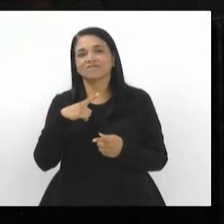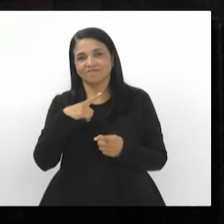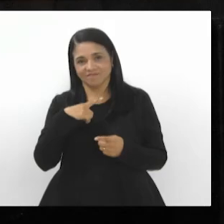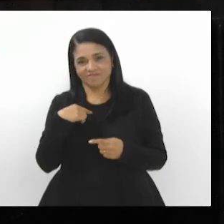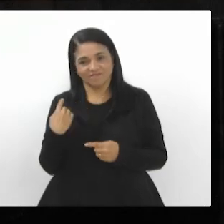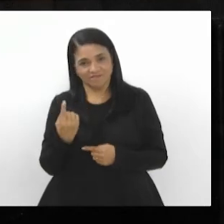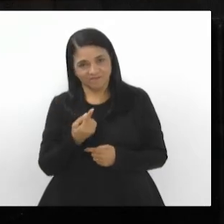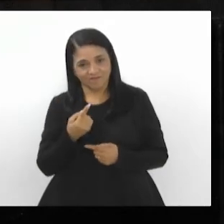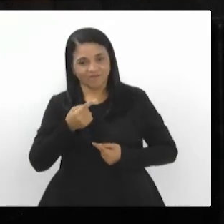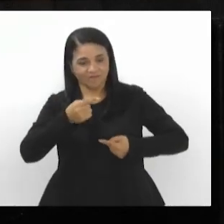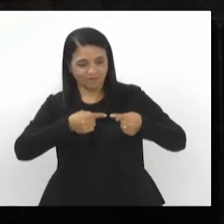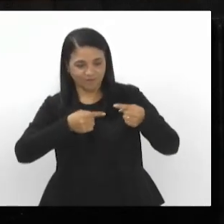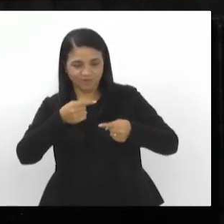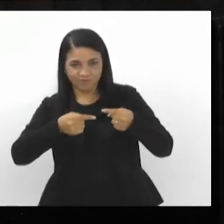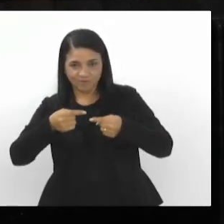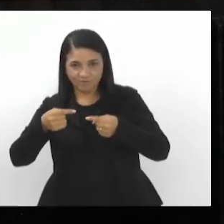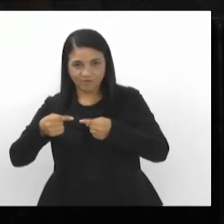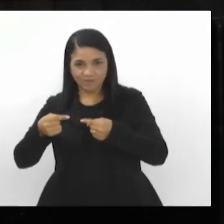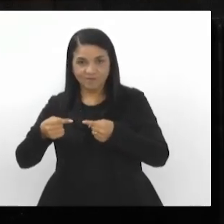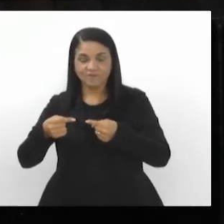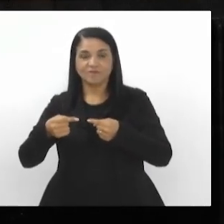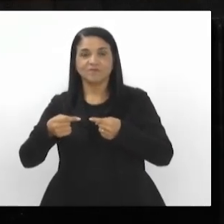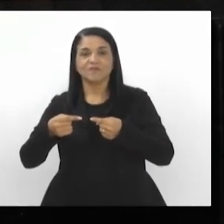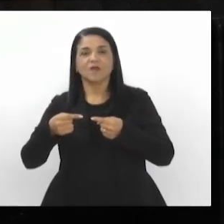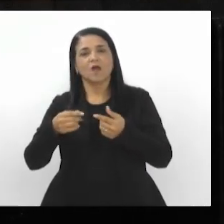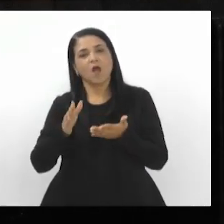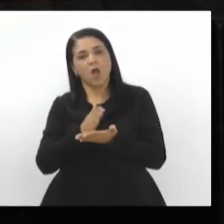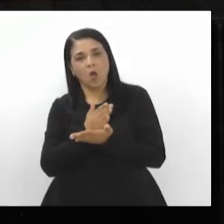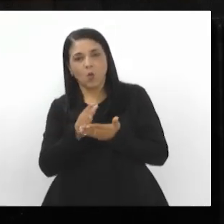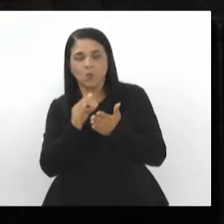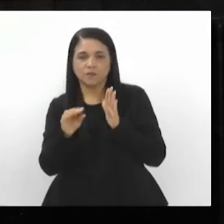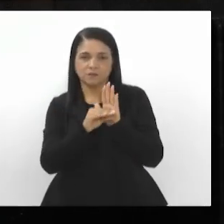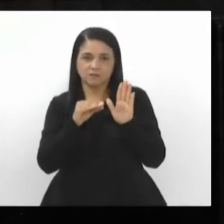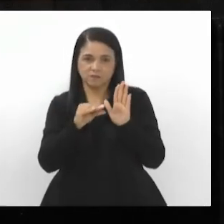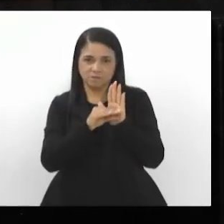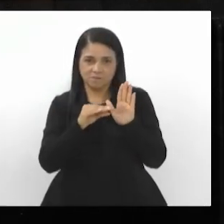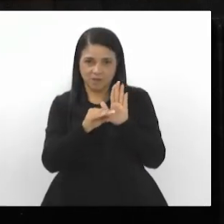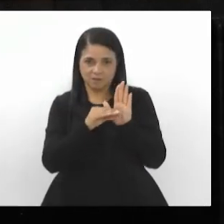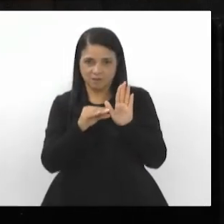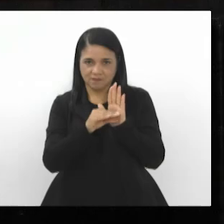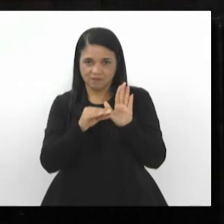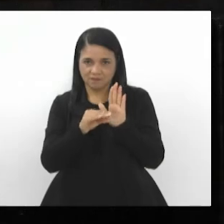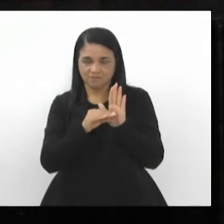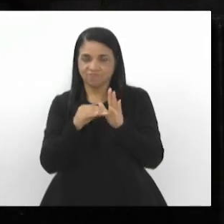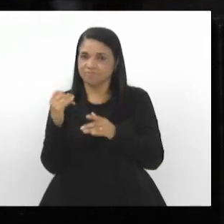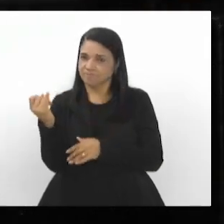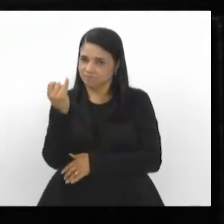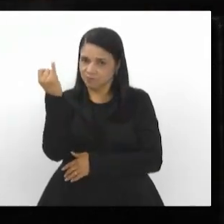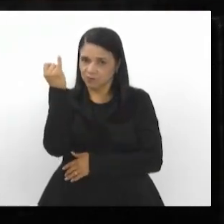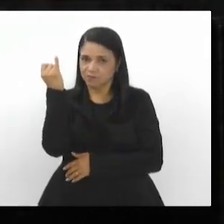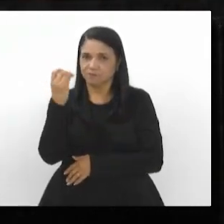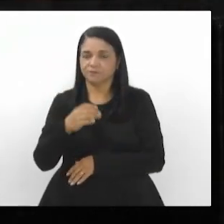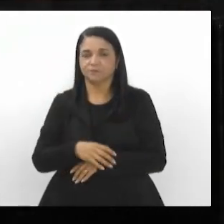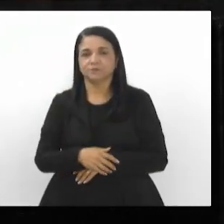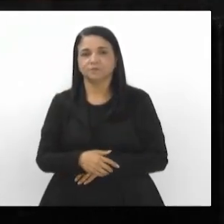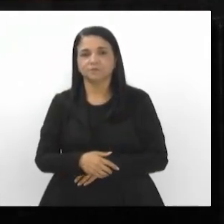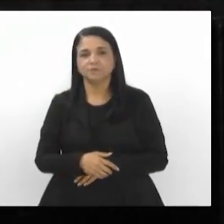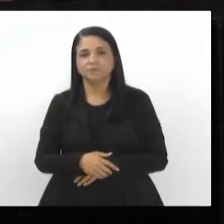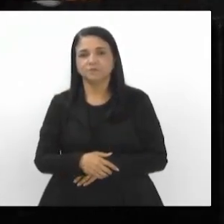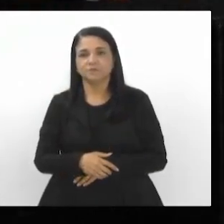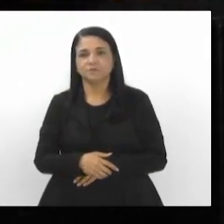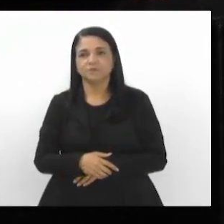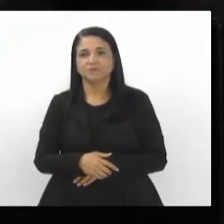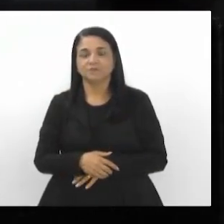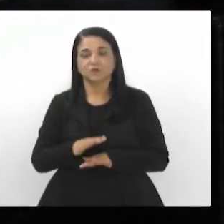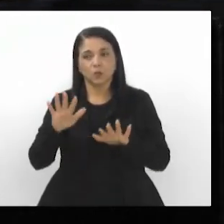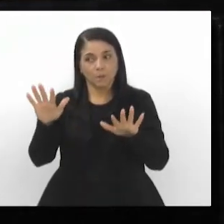para discutir, algumas emendas que consideramos relevantes. Mas estou